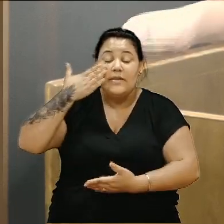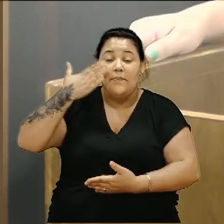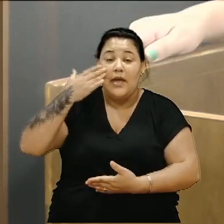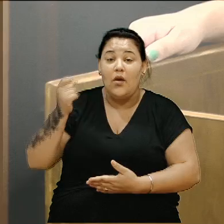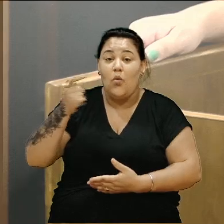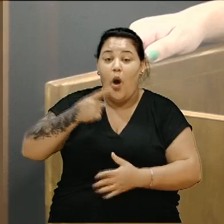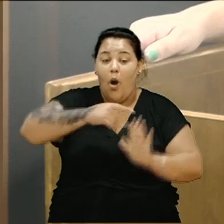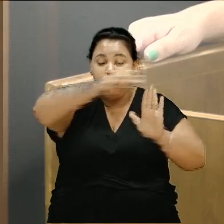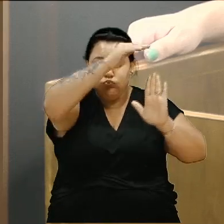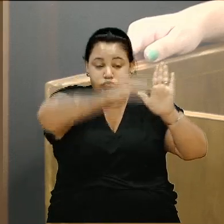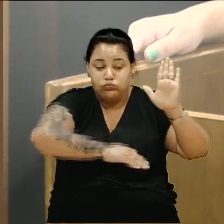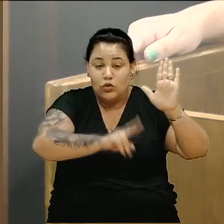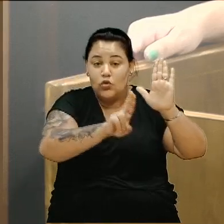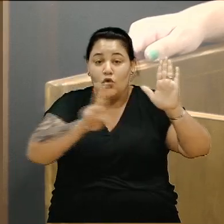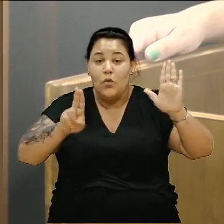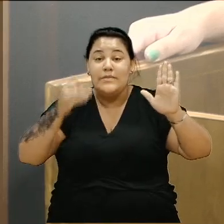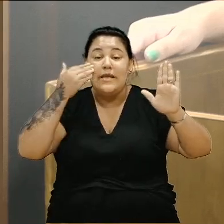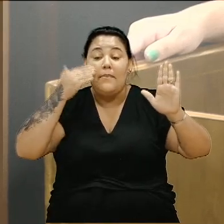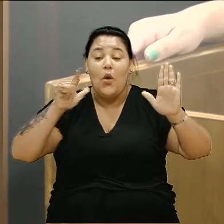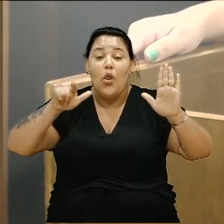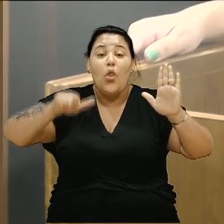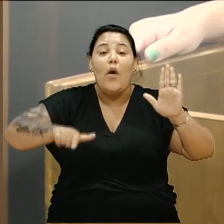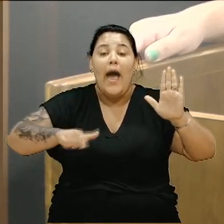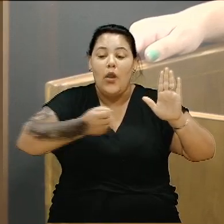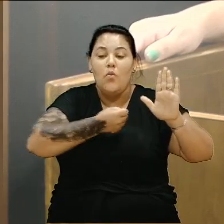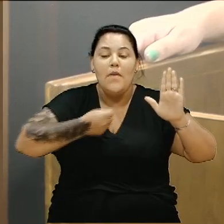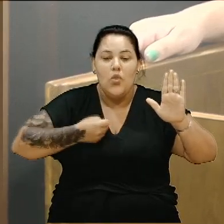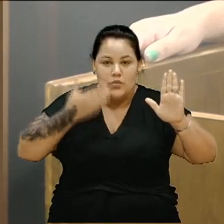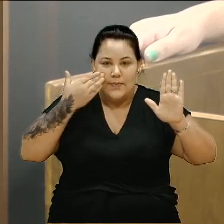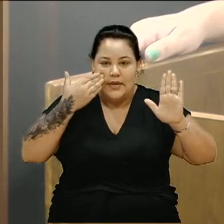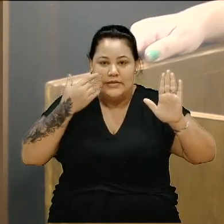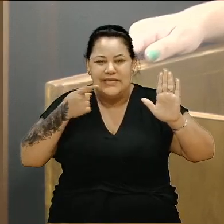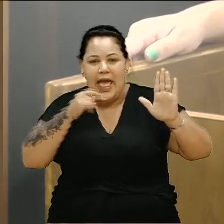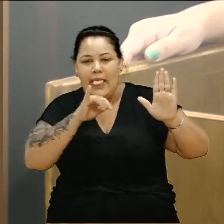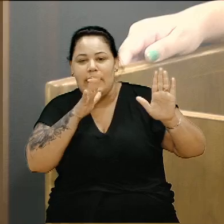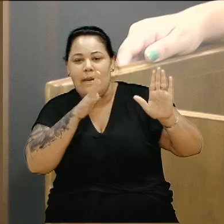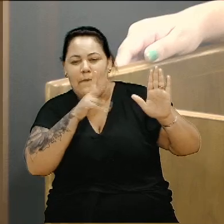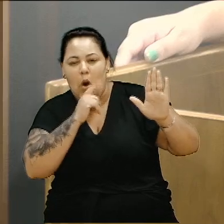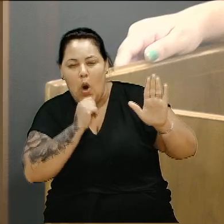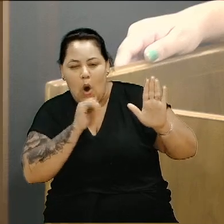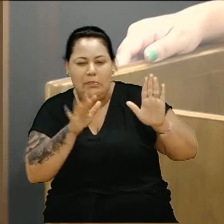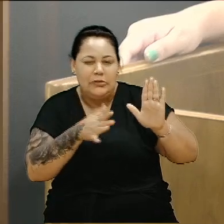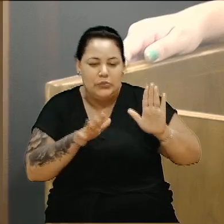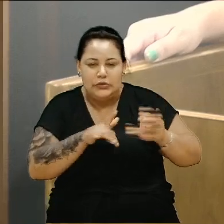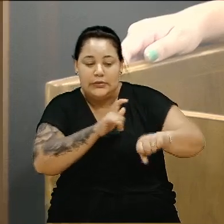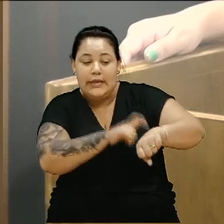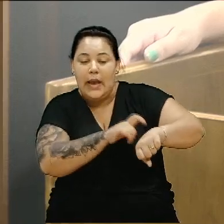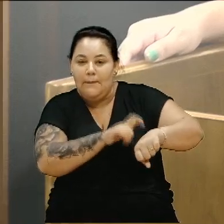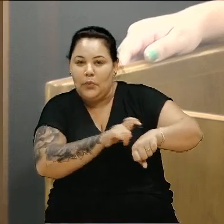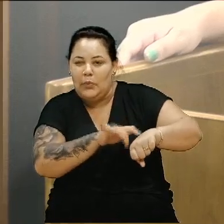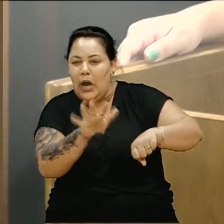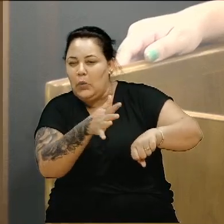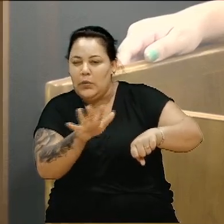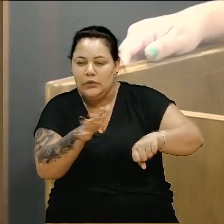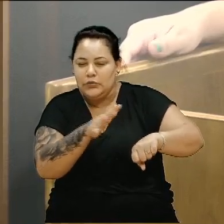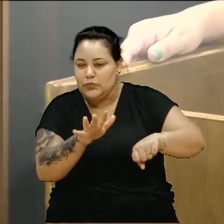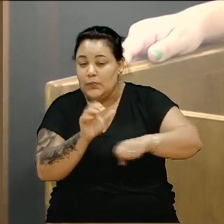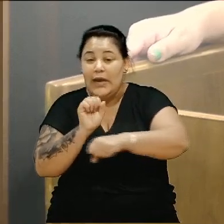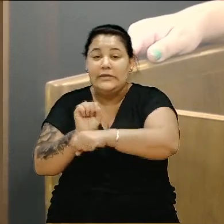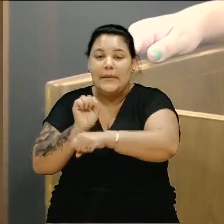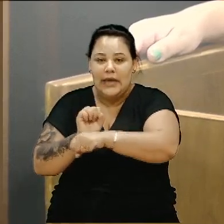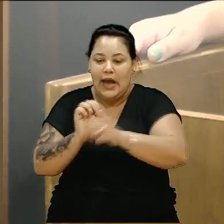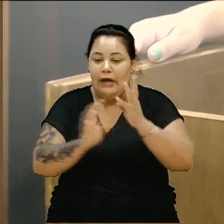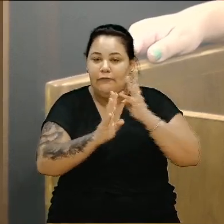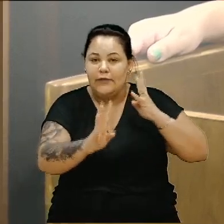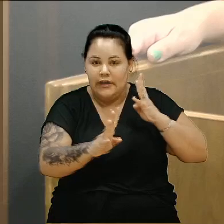posição que ela está na fila, mas também constar lá a informação do tempo médio de espera dessas pessoas que